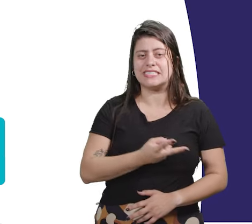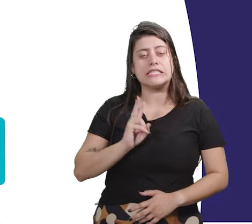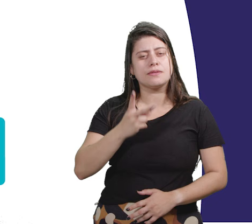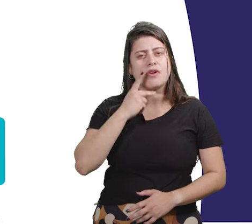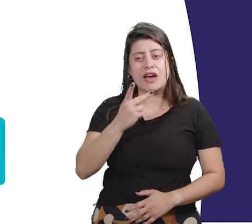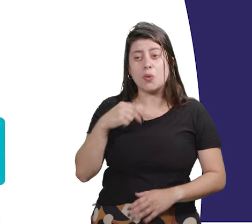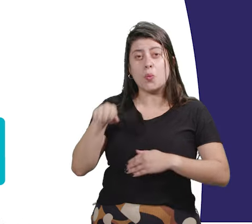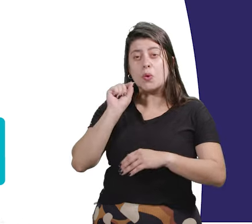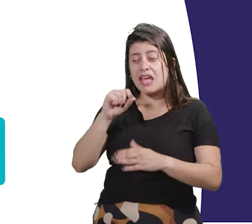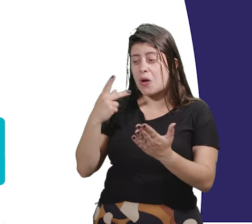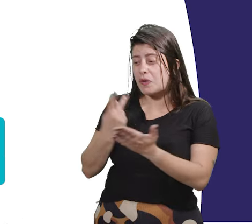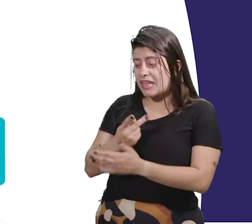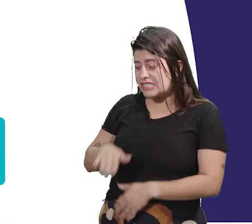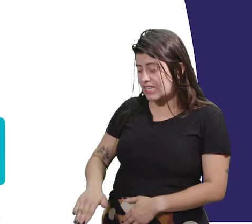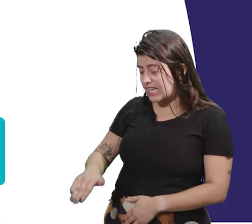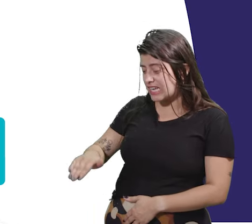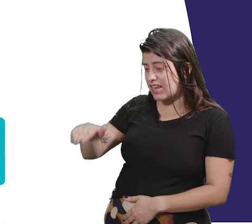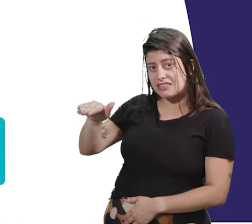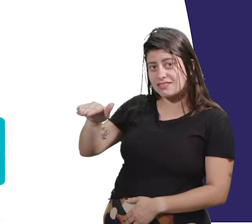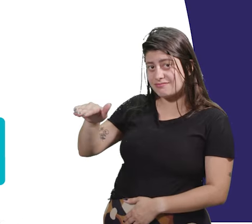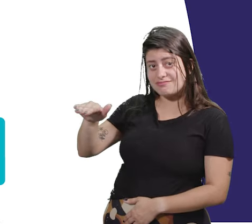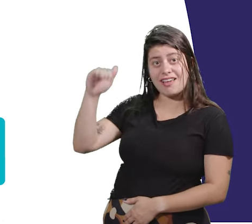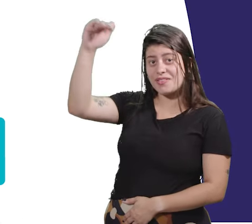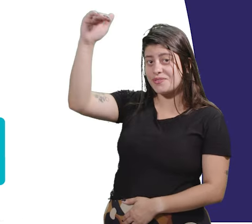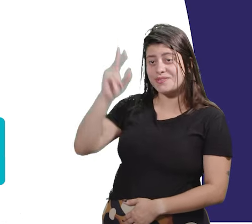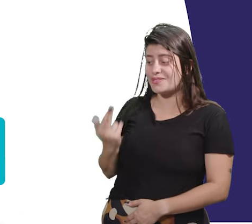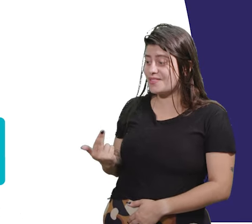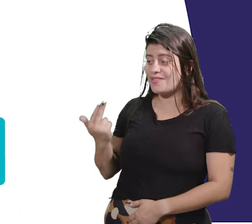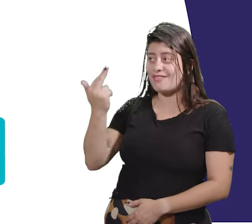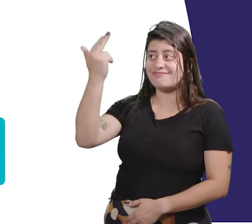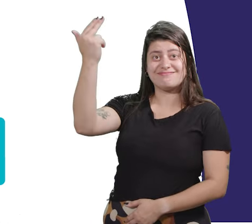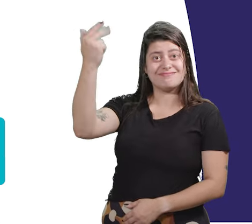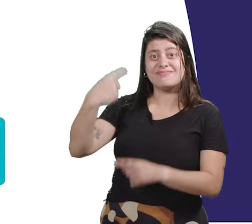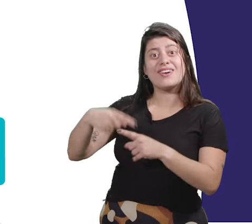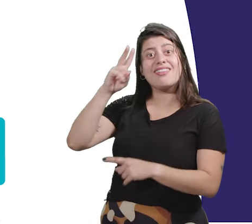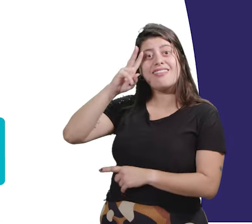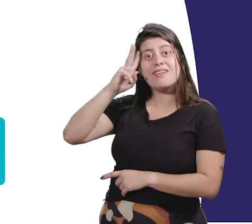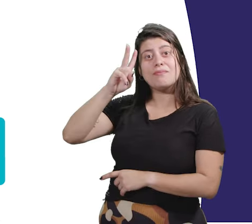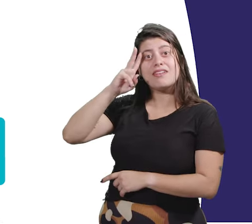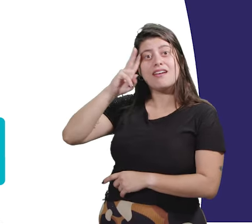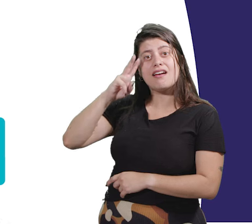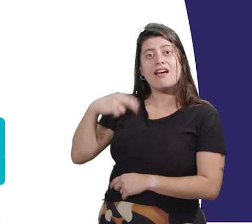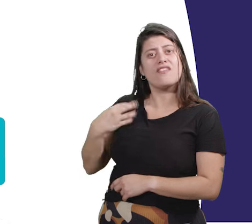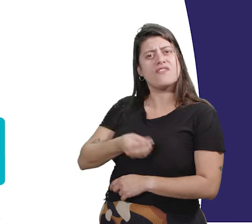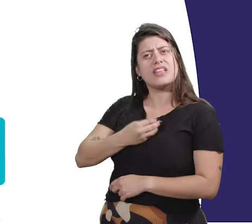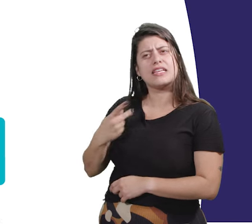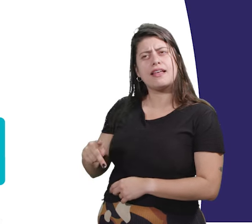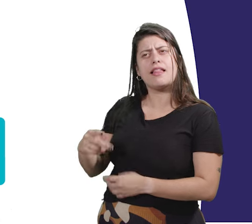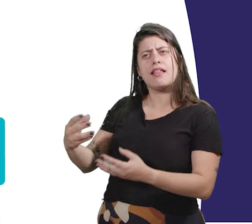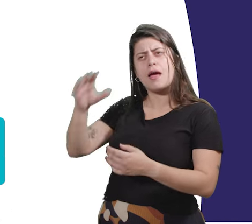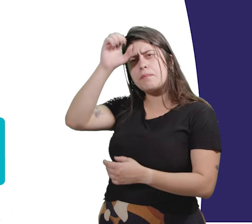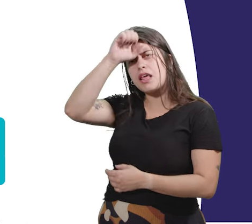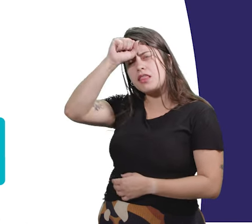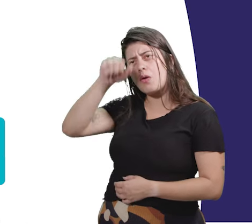infância. Tudo que é dito por uma criança na infância gera registros. E ela vai levar isso para a sua fase